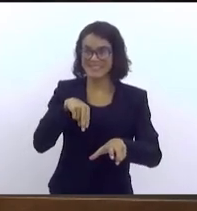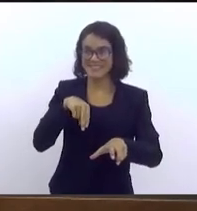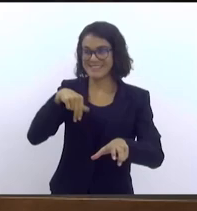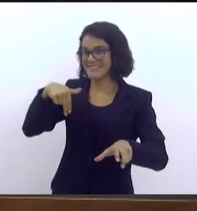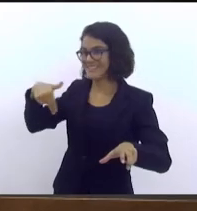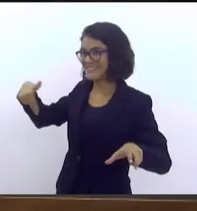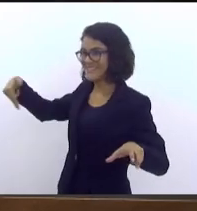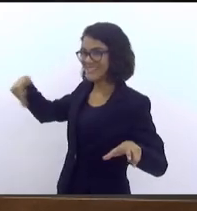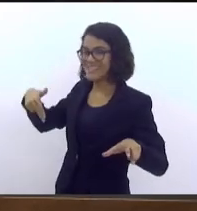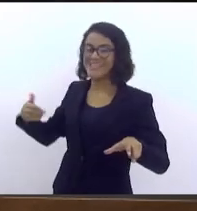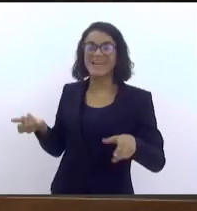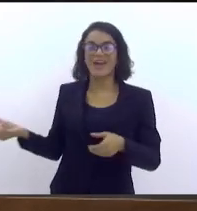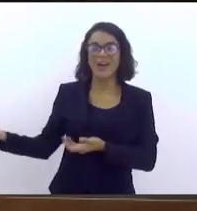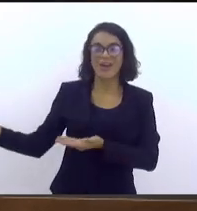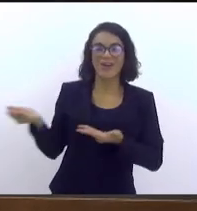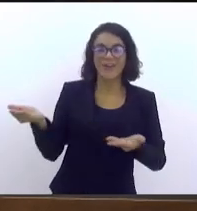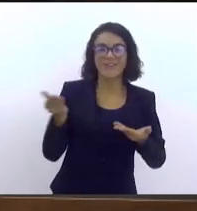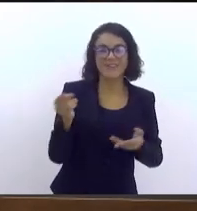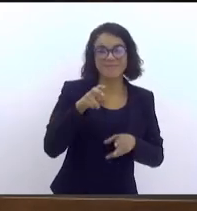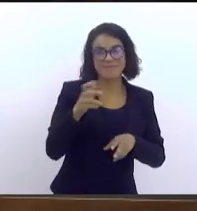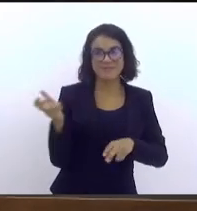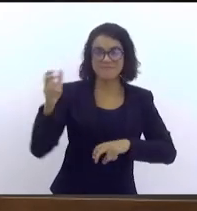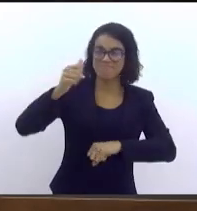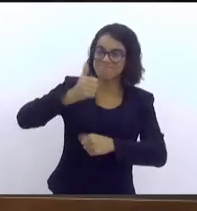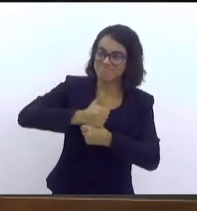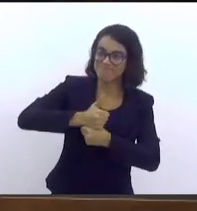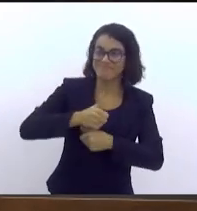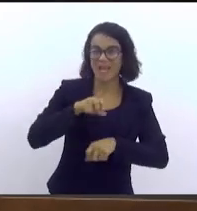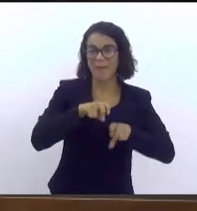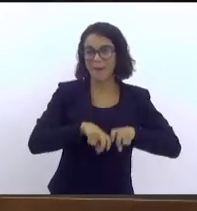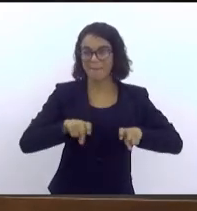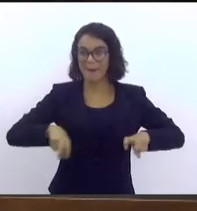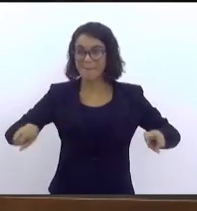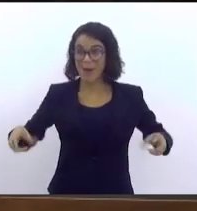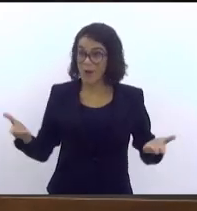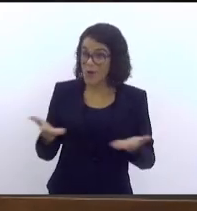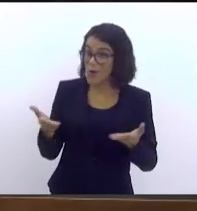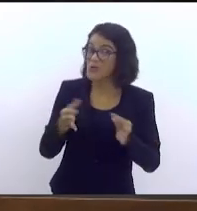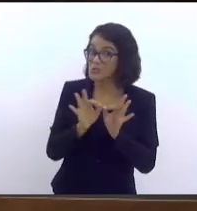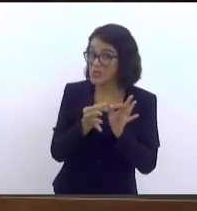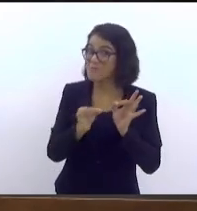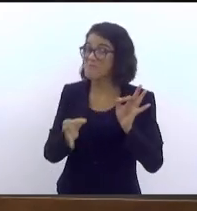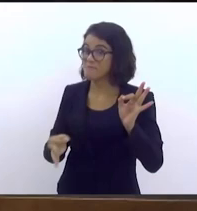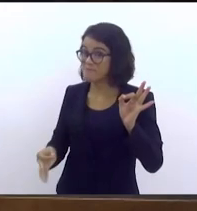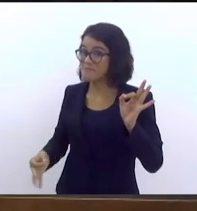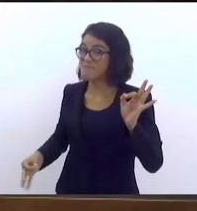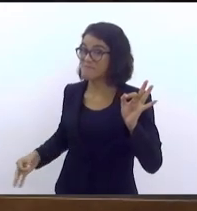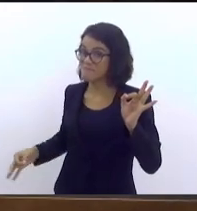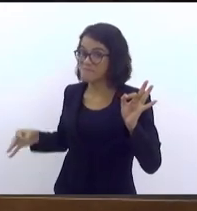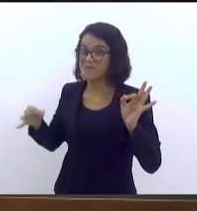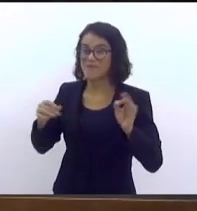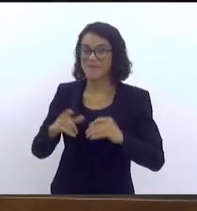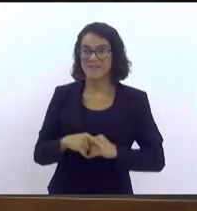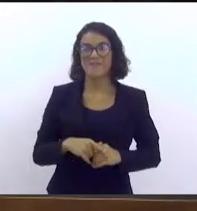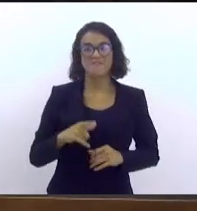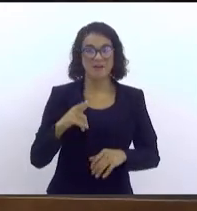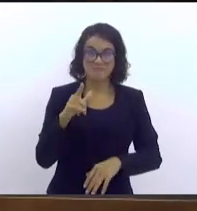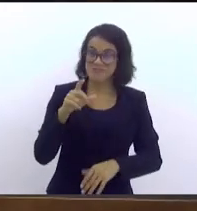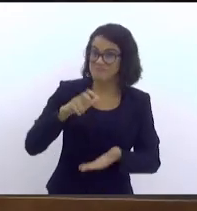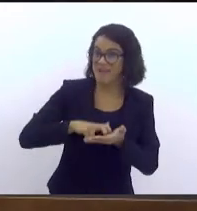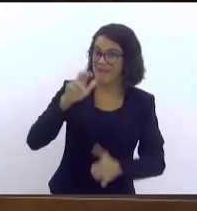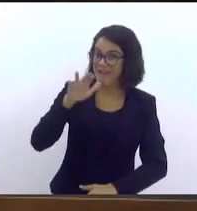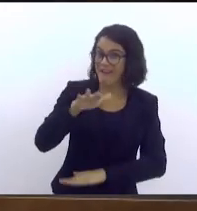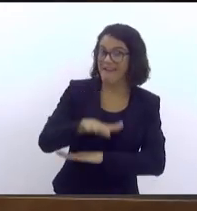de trabalho para a gente poder ser bem eficaz que o dia hoje é longo nós vamos varar amanhã e à tarde